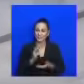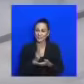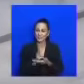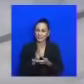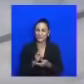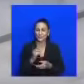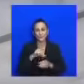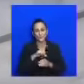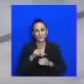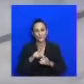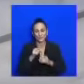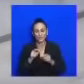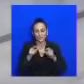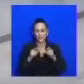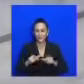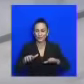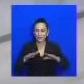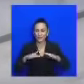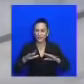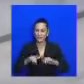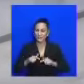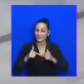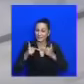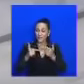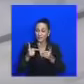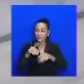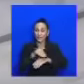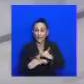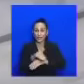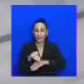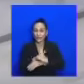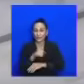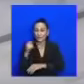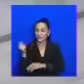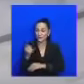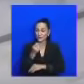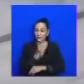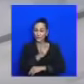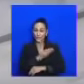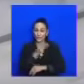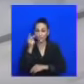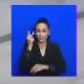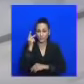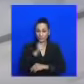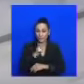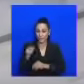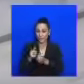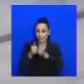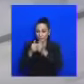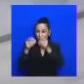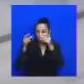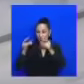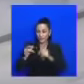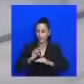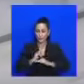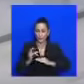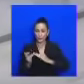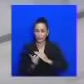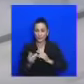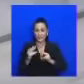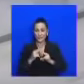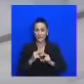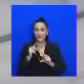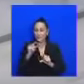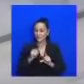E seguimos sorteando direto do Espaço da Sorte na Avenida Paulista, no coração de São Paulo, você acompanhando cada detalhe por meio dos perfis